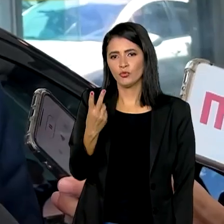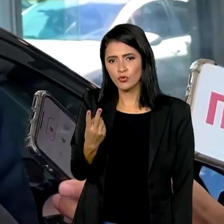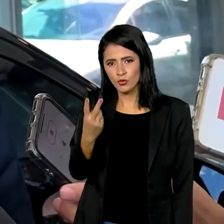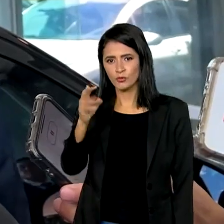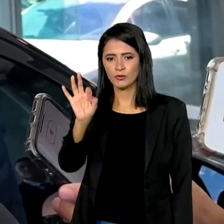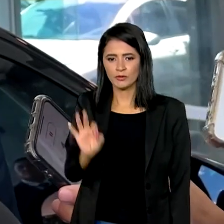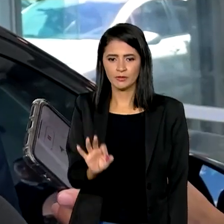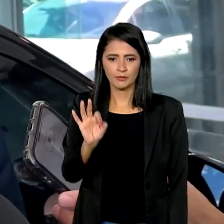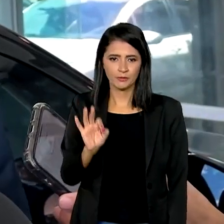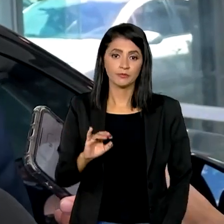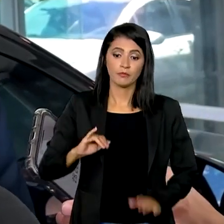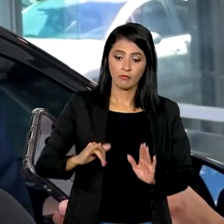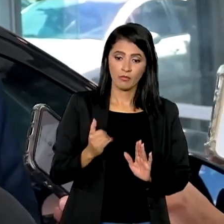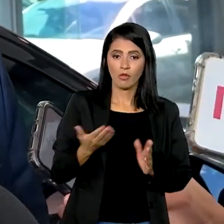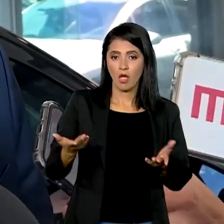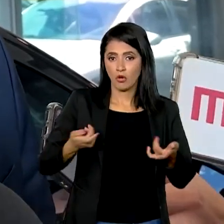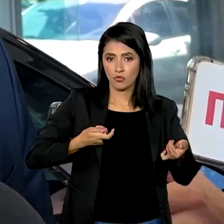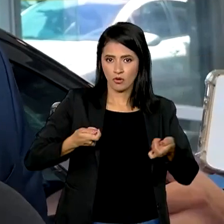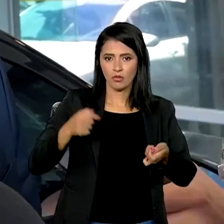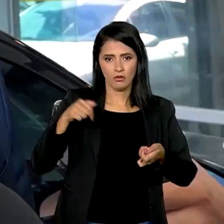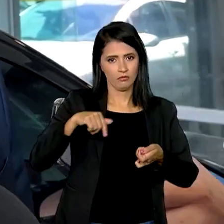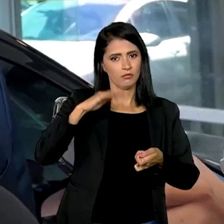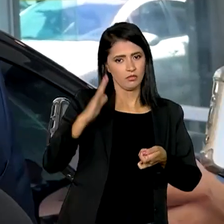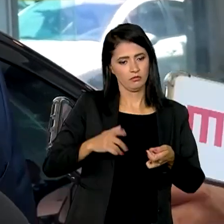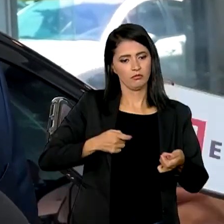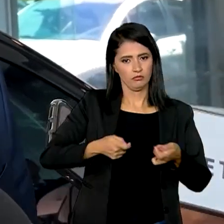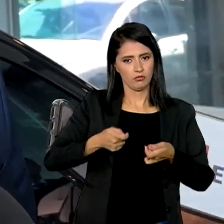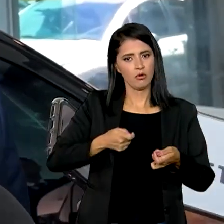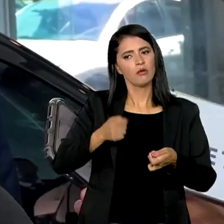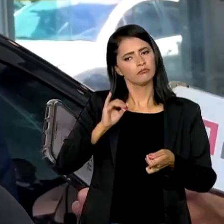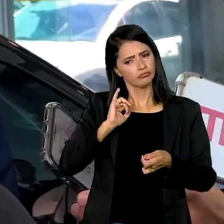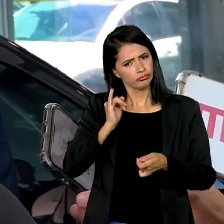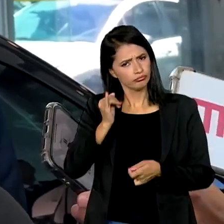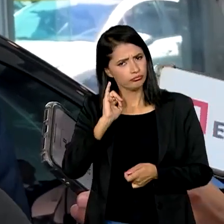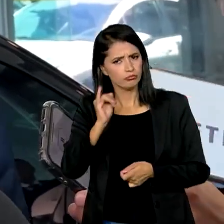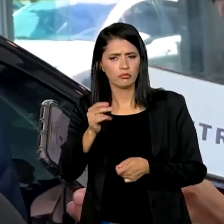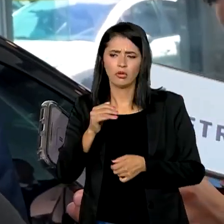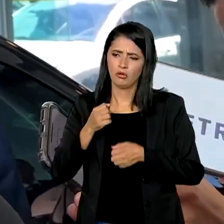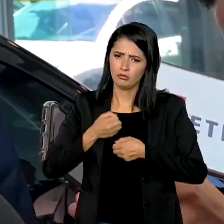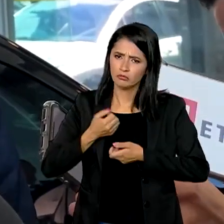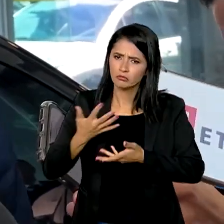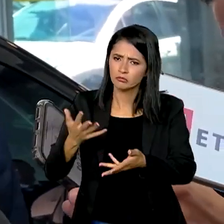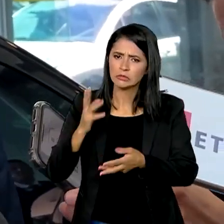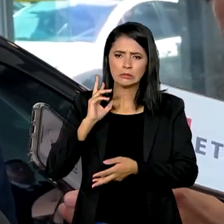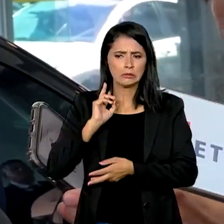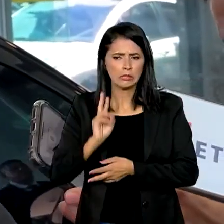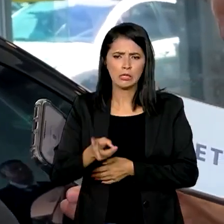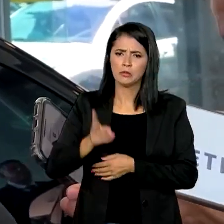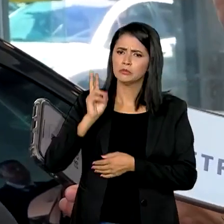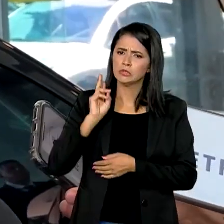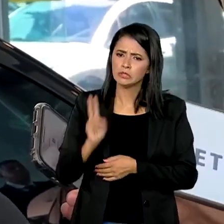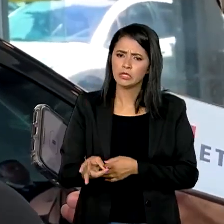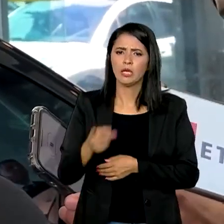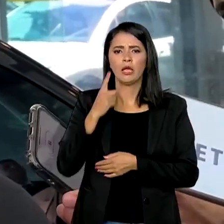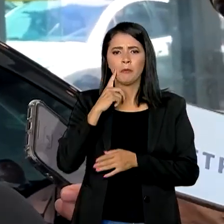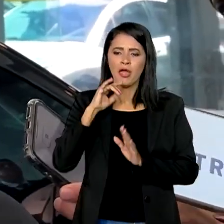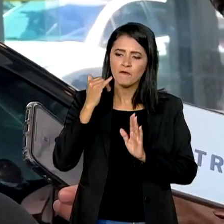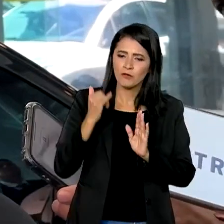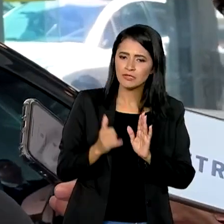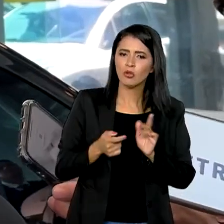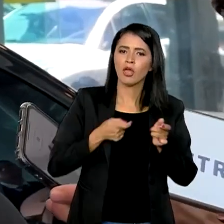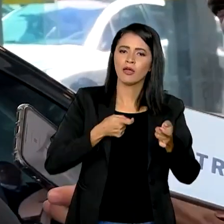1,42%. A inflação está controlada no Brasil. A gente vem dizendo isso reiteradamente, que a inflação